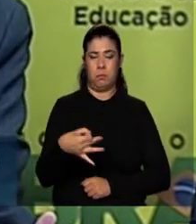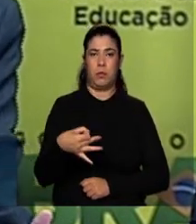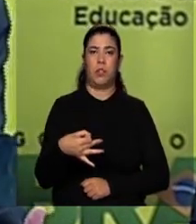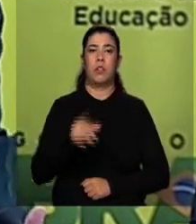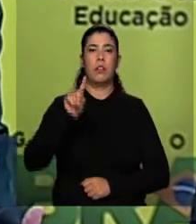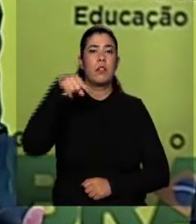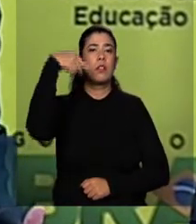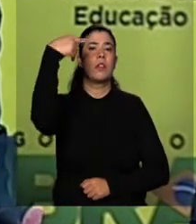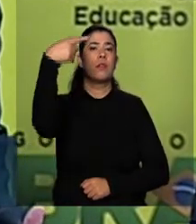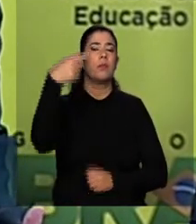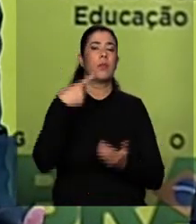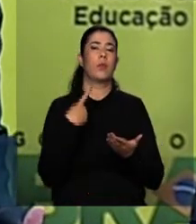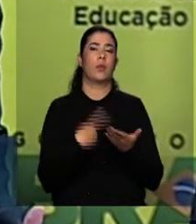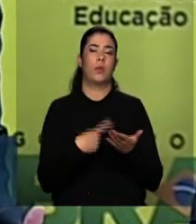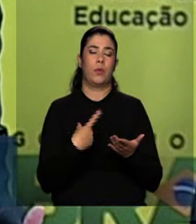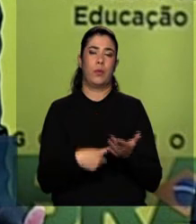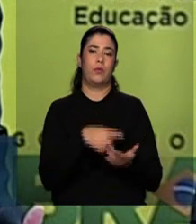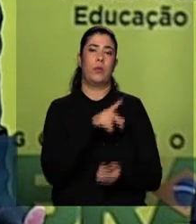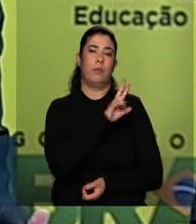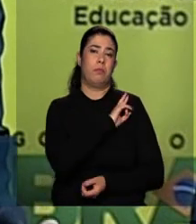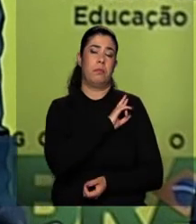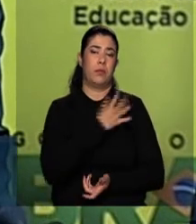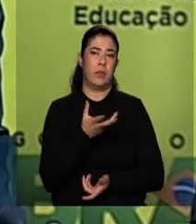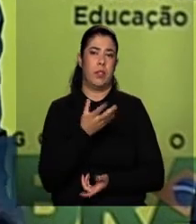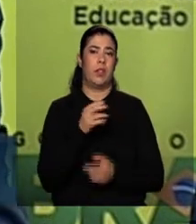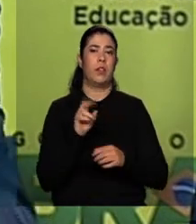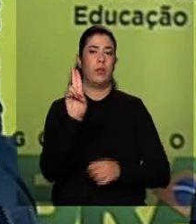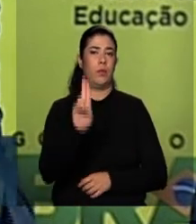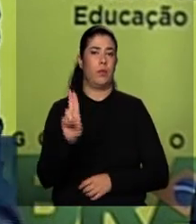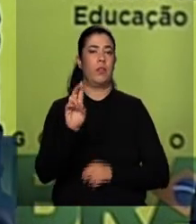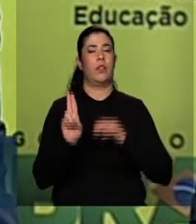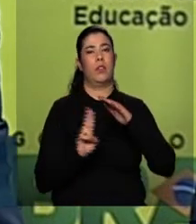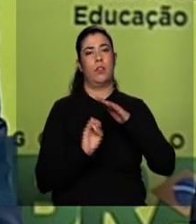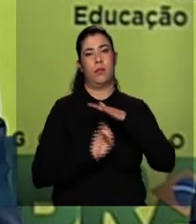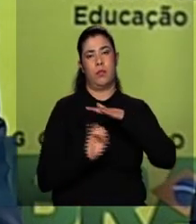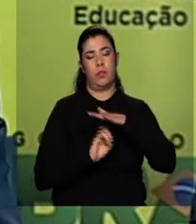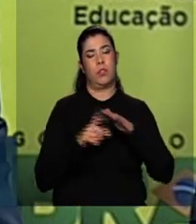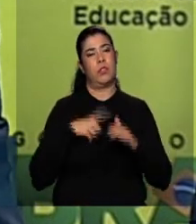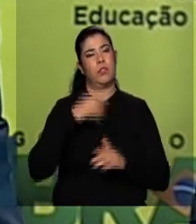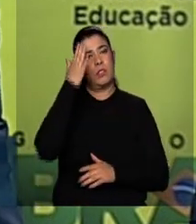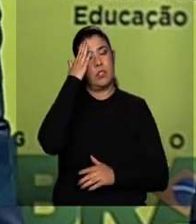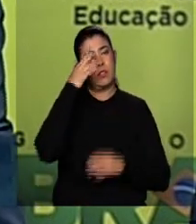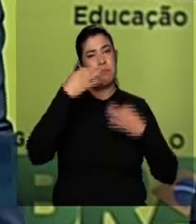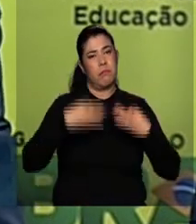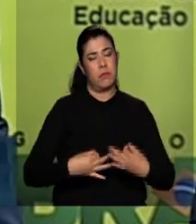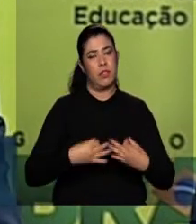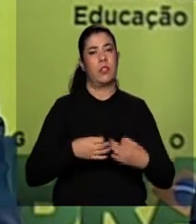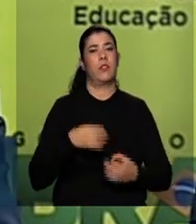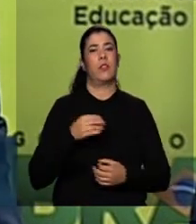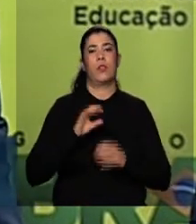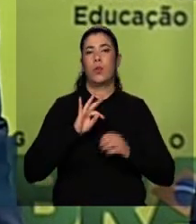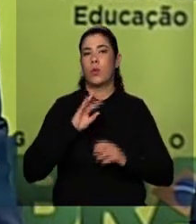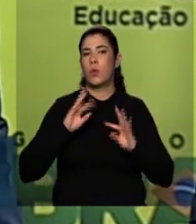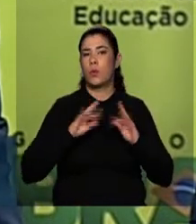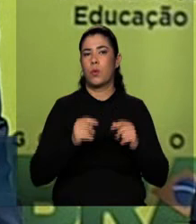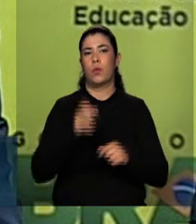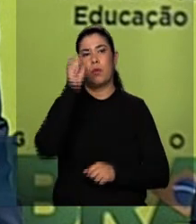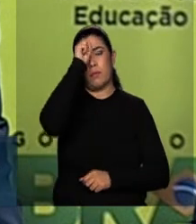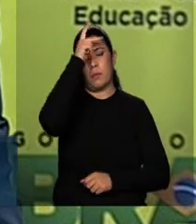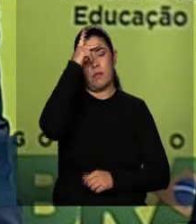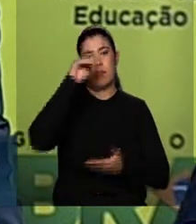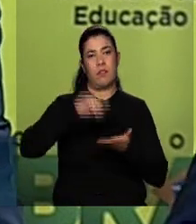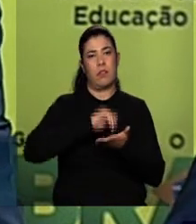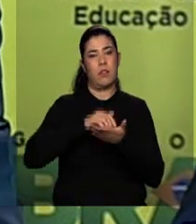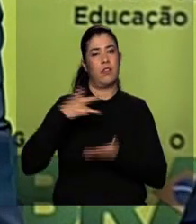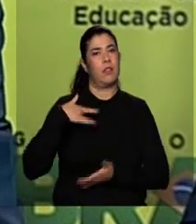você depois terá o comprometimento da instituição. Então, a gente está muito certo que todos esses prefeitos e secretários de saúde,